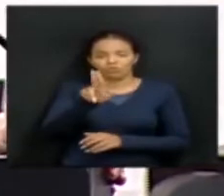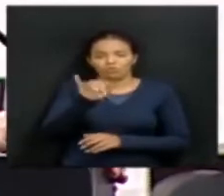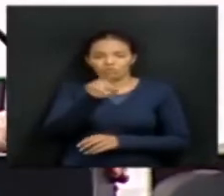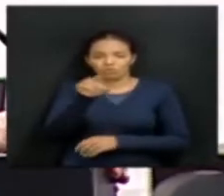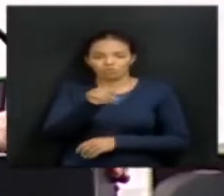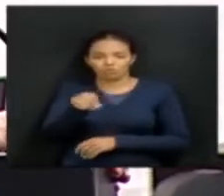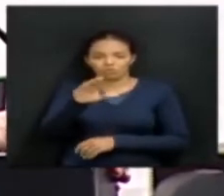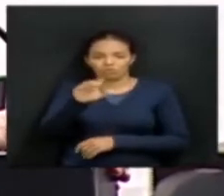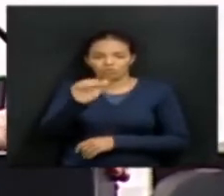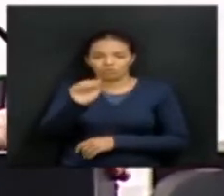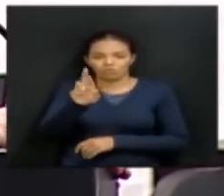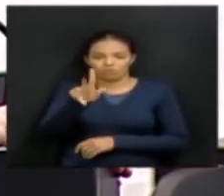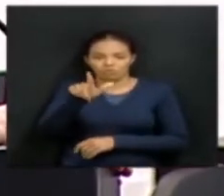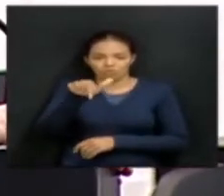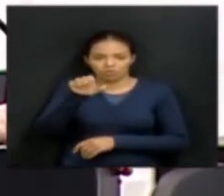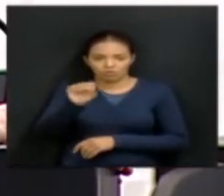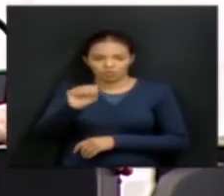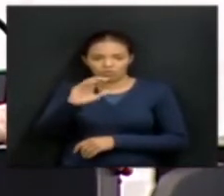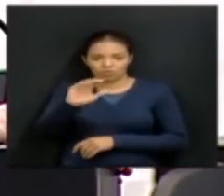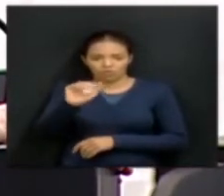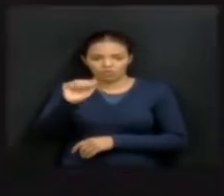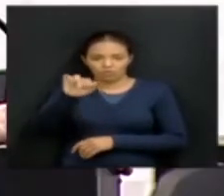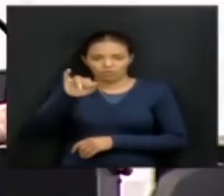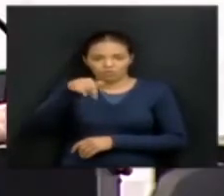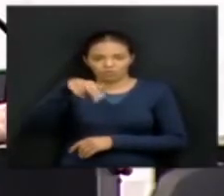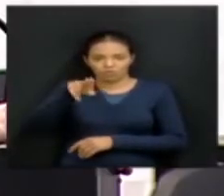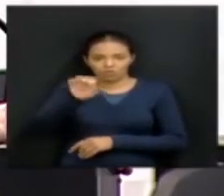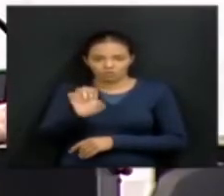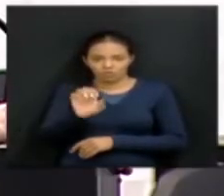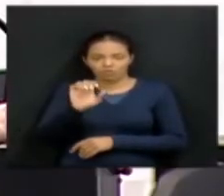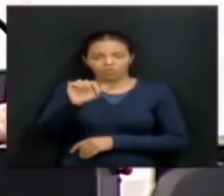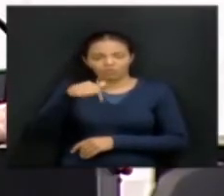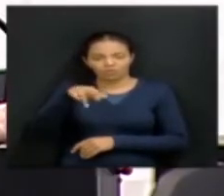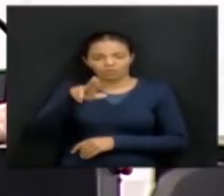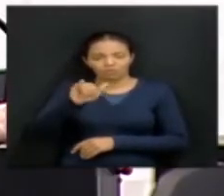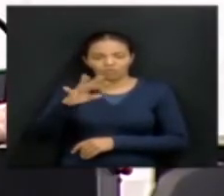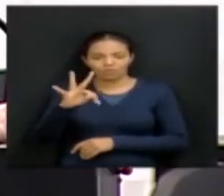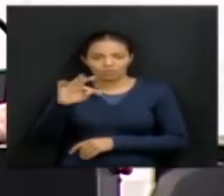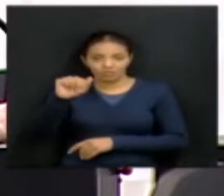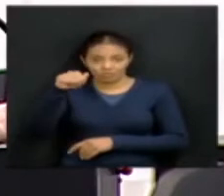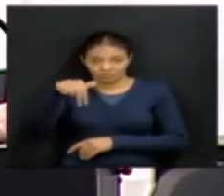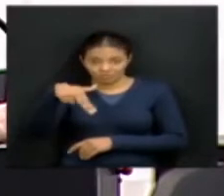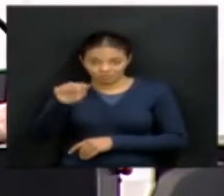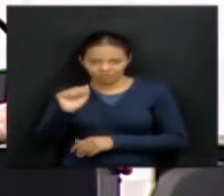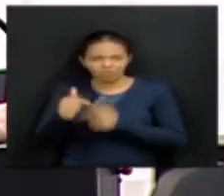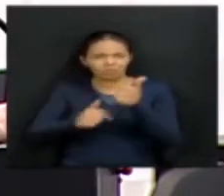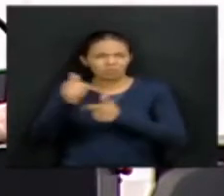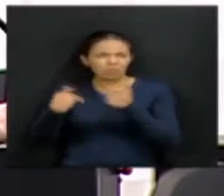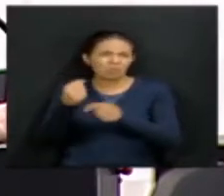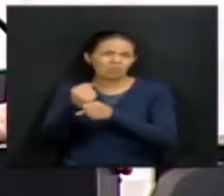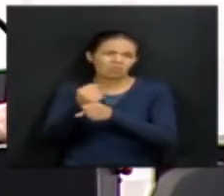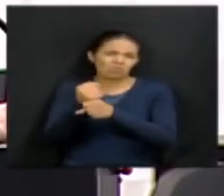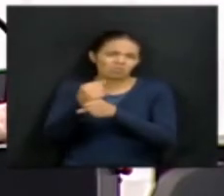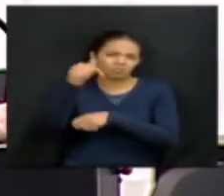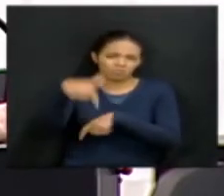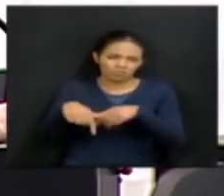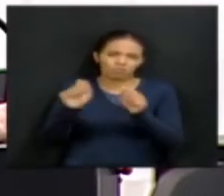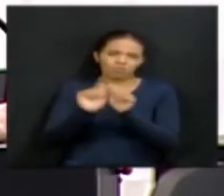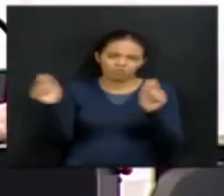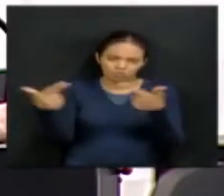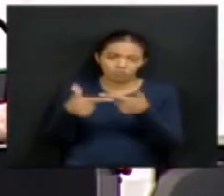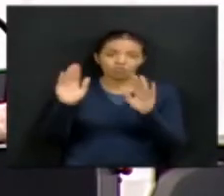o nosso Líder nosso companheiro uma pessoa que foi contou durante muitos e muitos anos aqui a assembleia ali em tecido